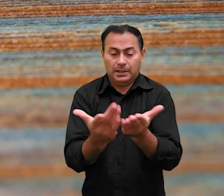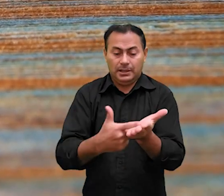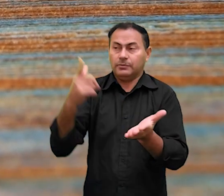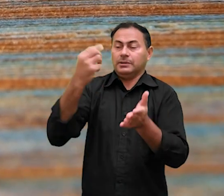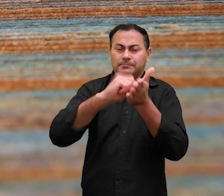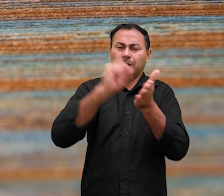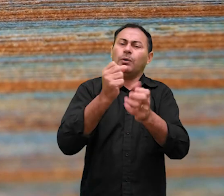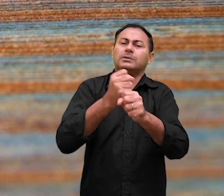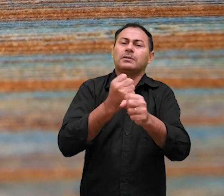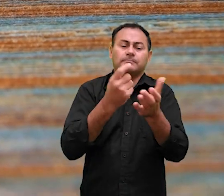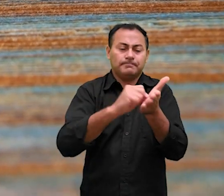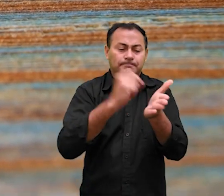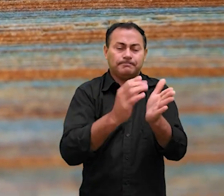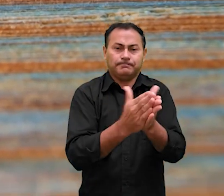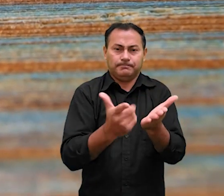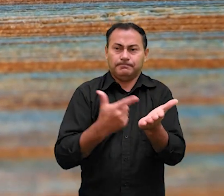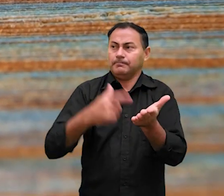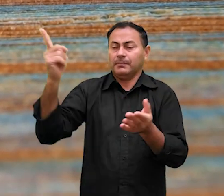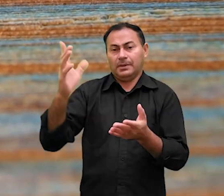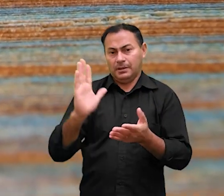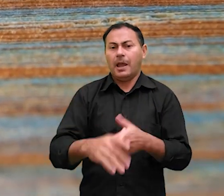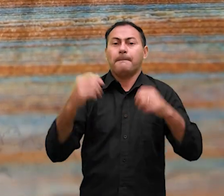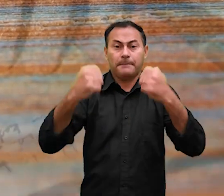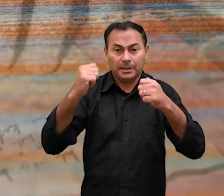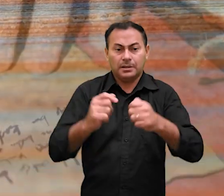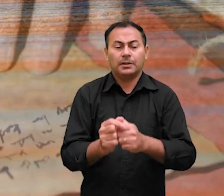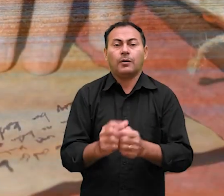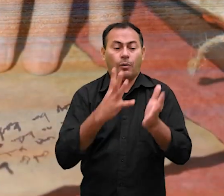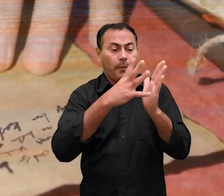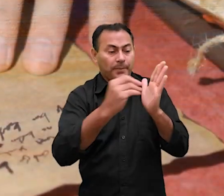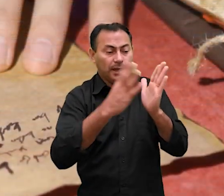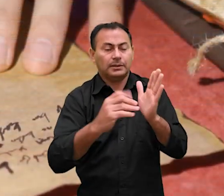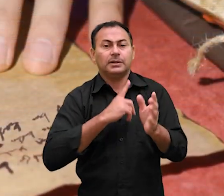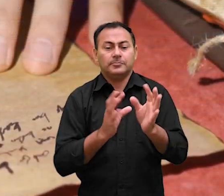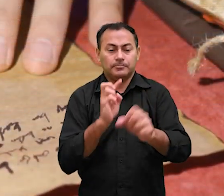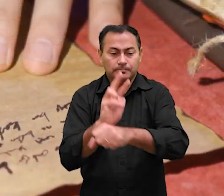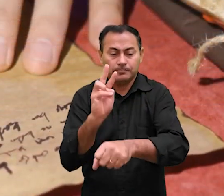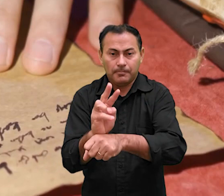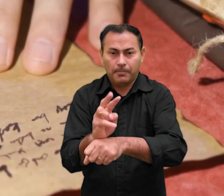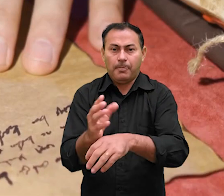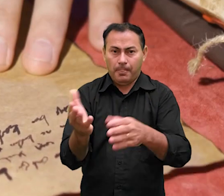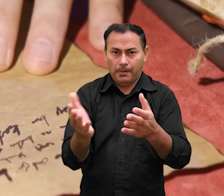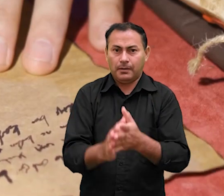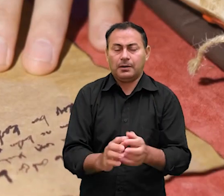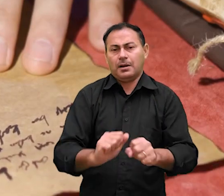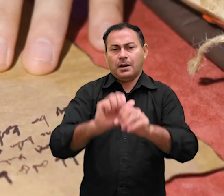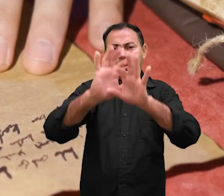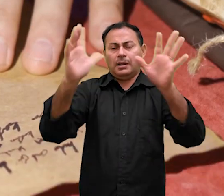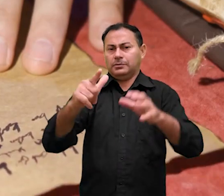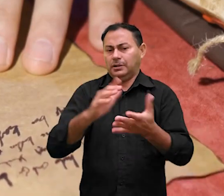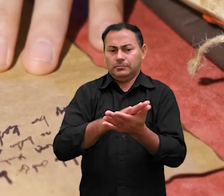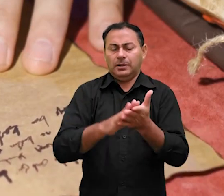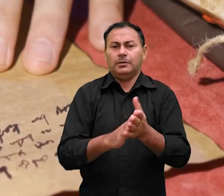esses livros foram escritos. Esses livros precisavam ser copiados e tinham de ser preservados.